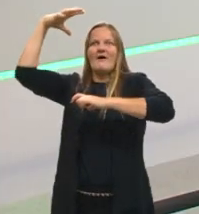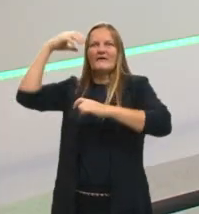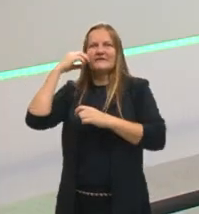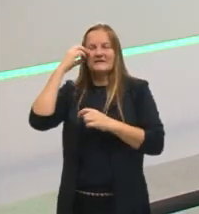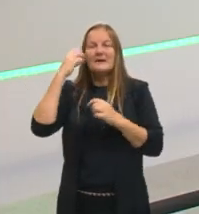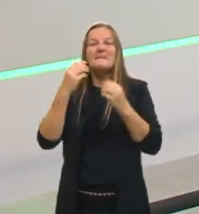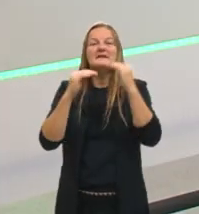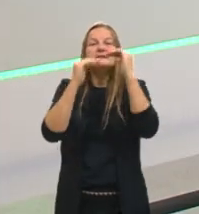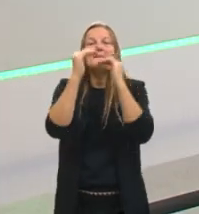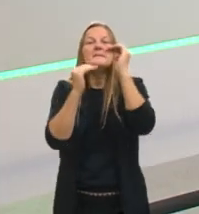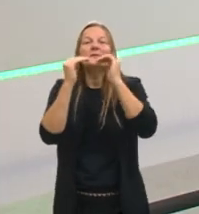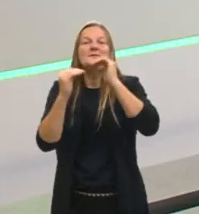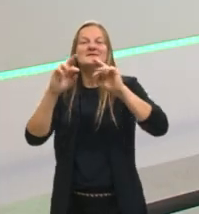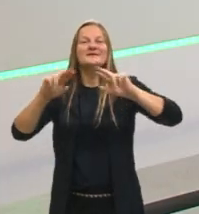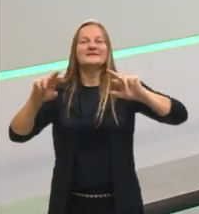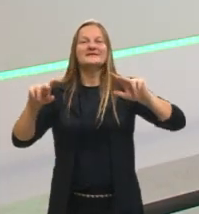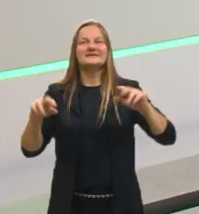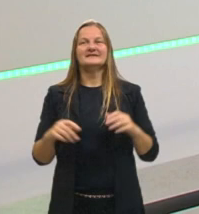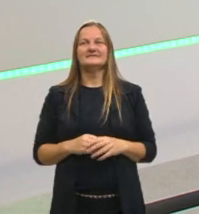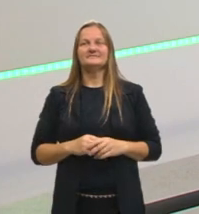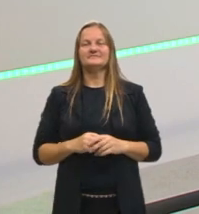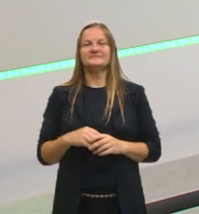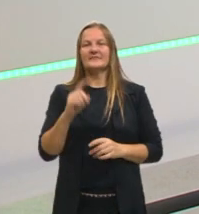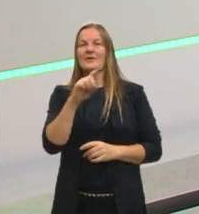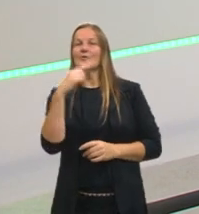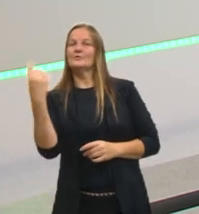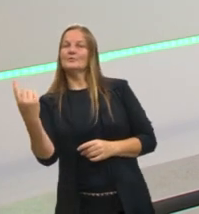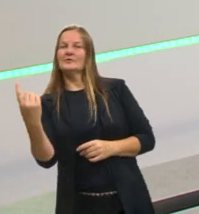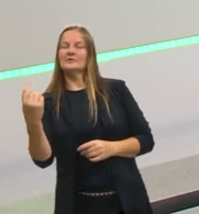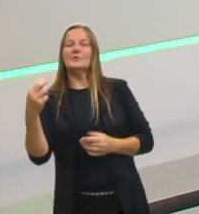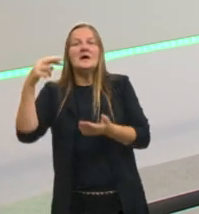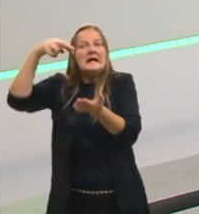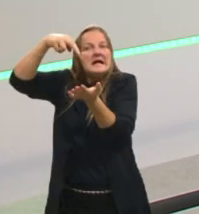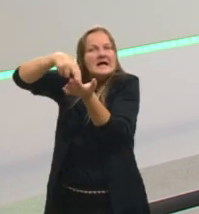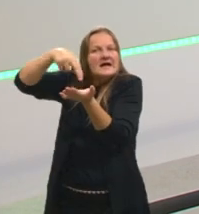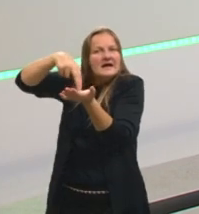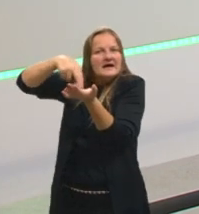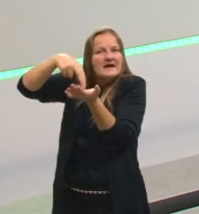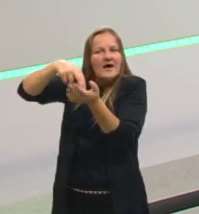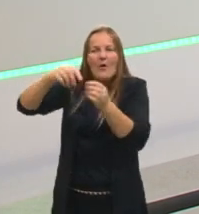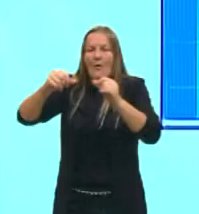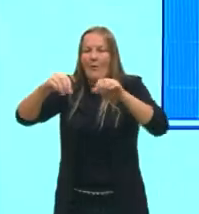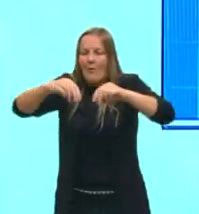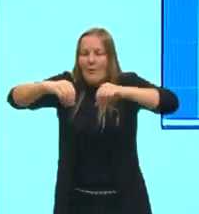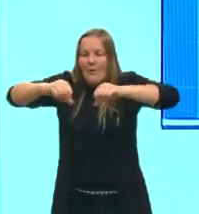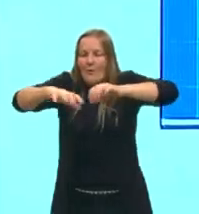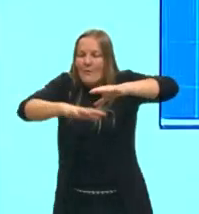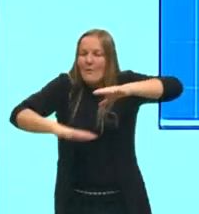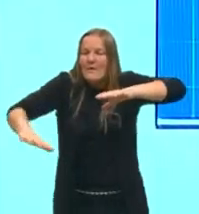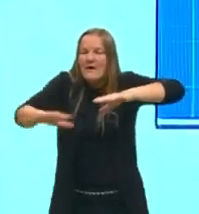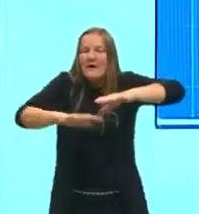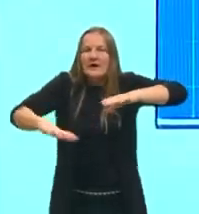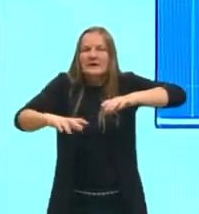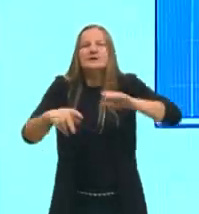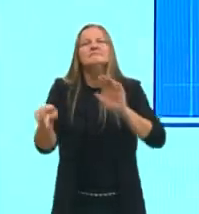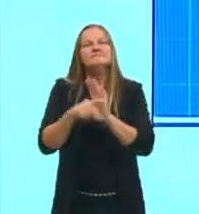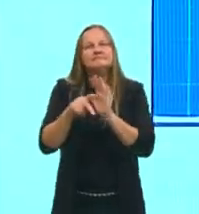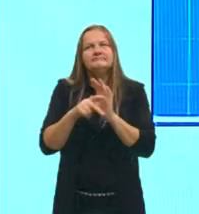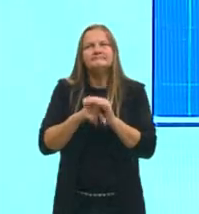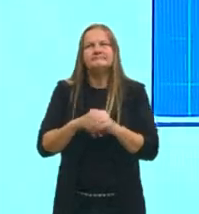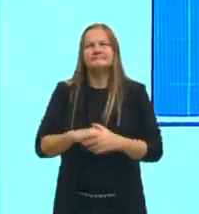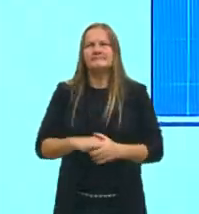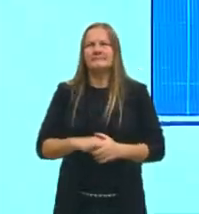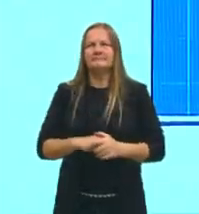equivalente que é dipterus aqui do lado já mostra exatamente o Real tamanho aqui é a área tá ele vai preservar a área